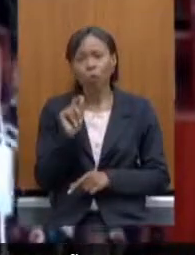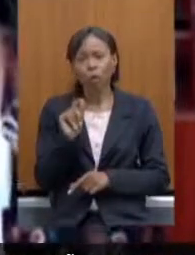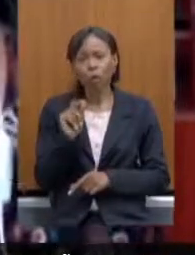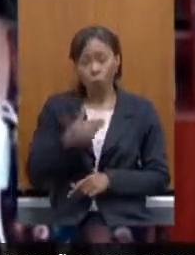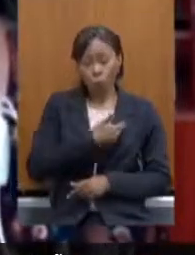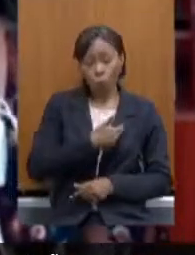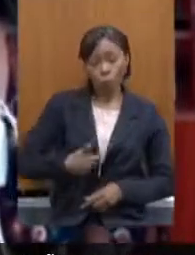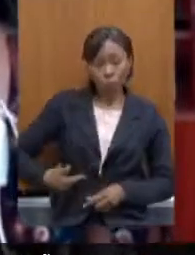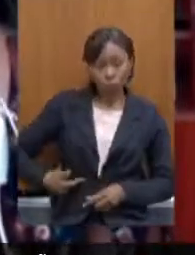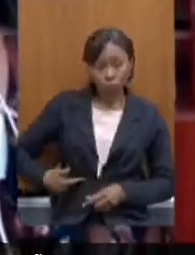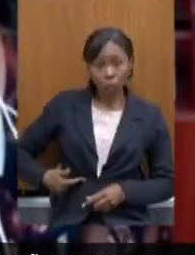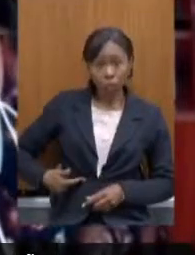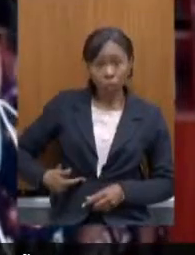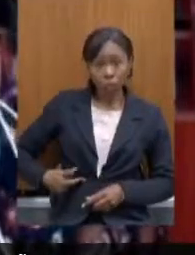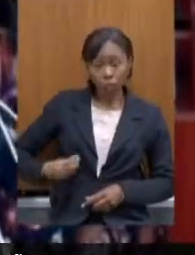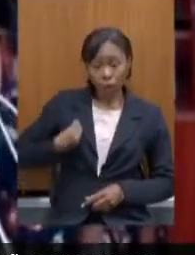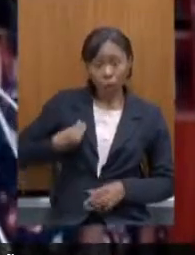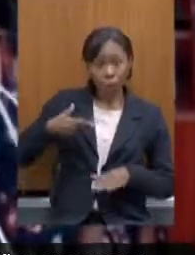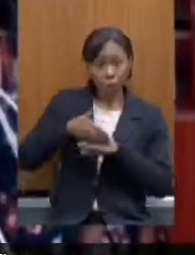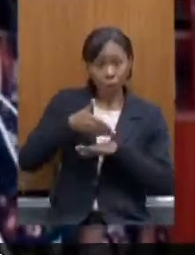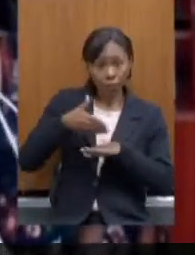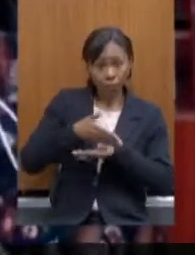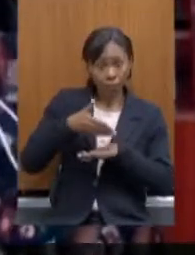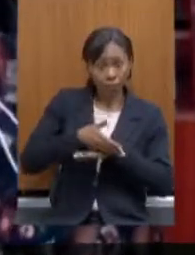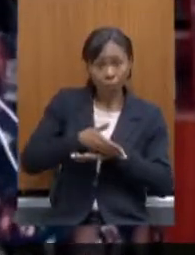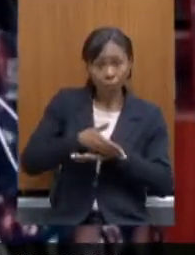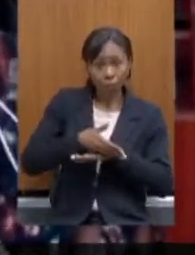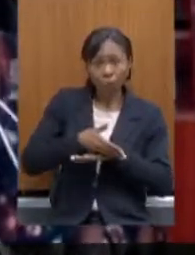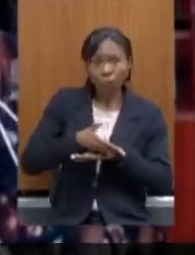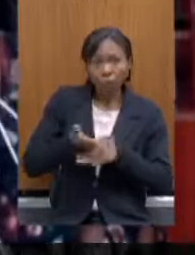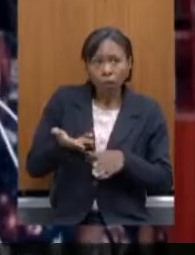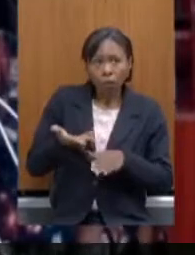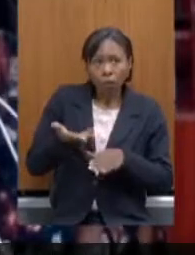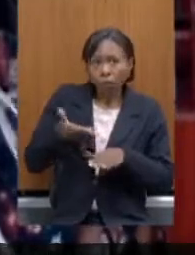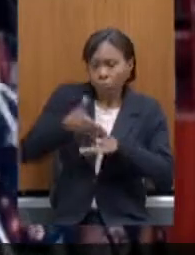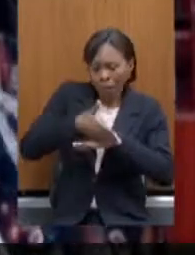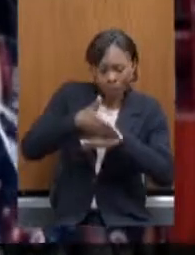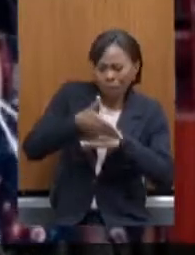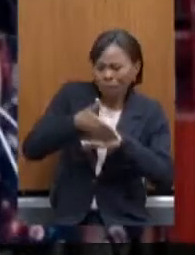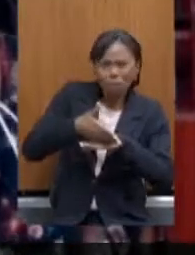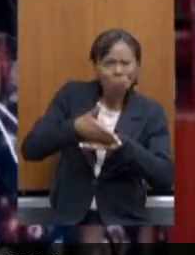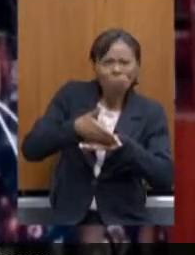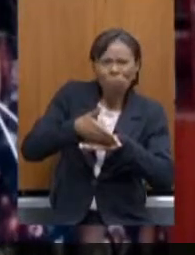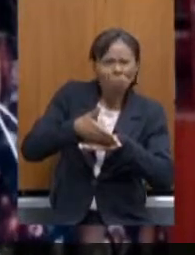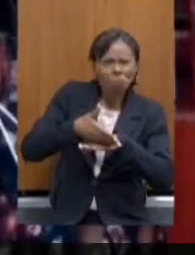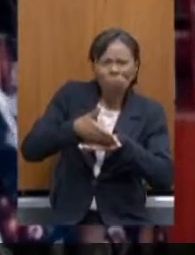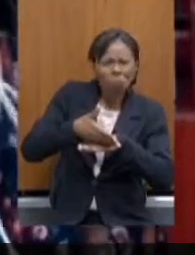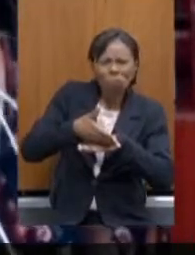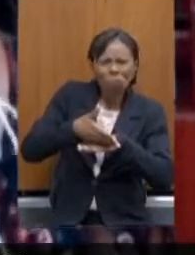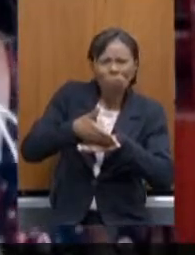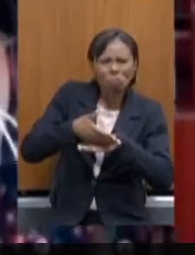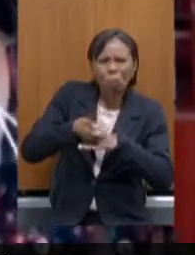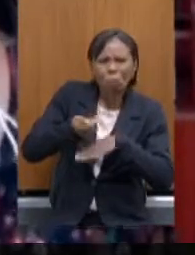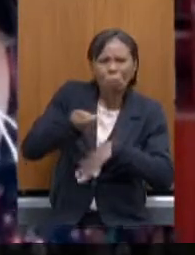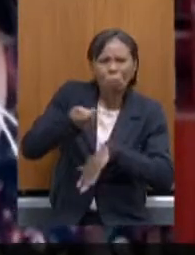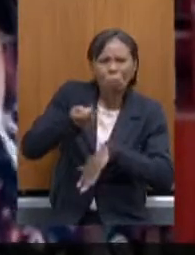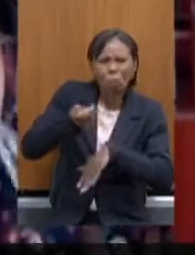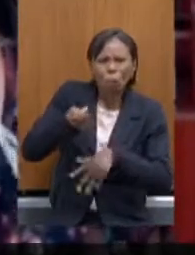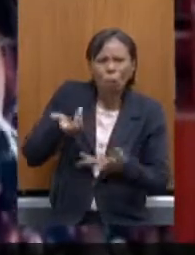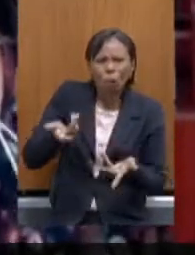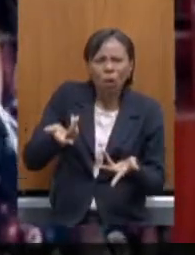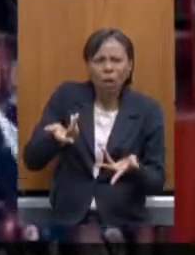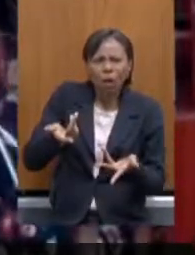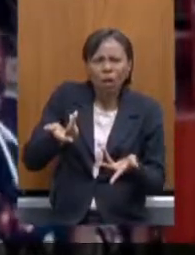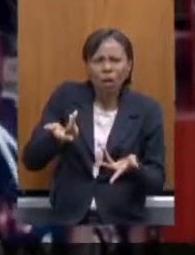do governo ela foi muito é ineficaz as perguntas que foram